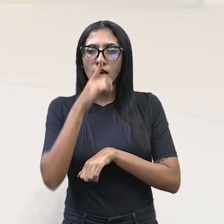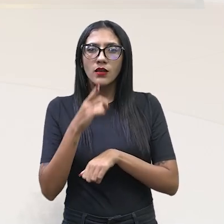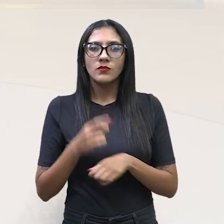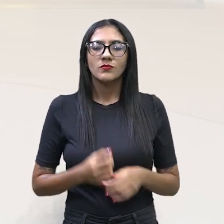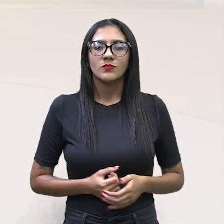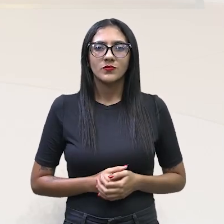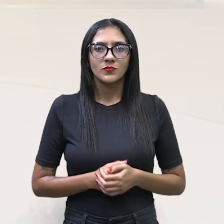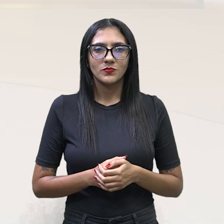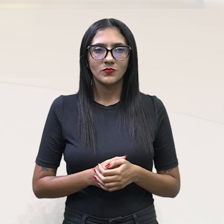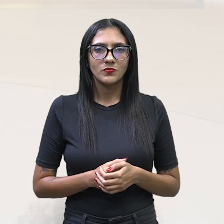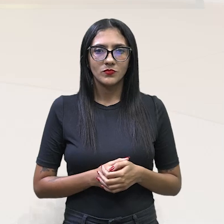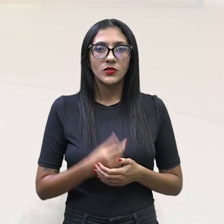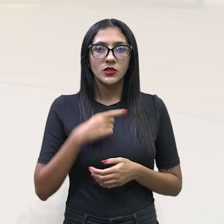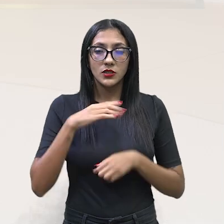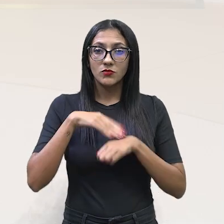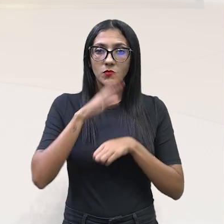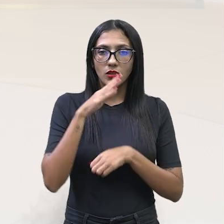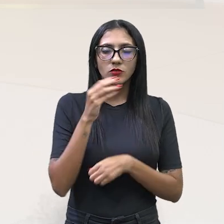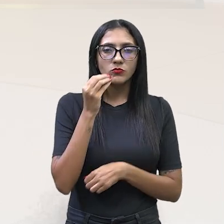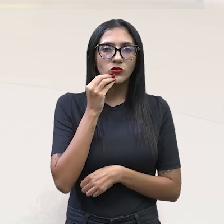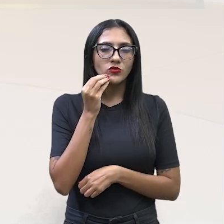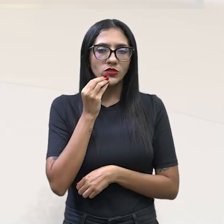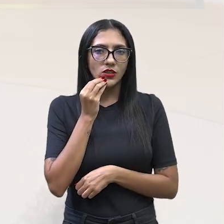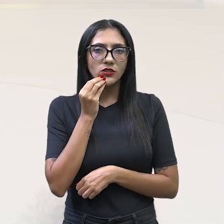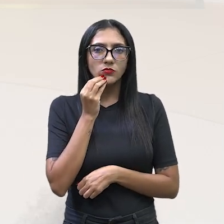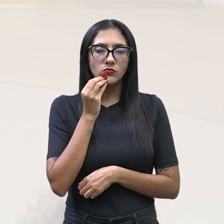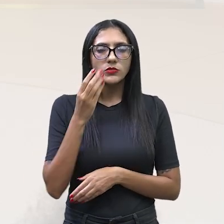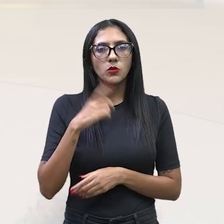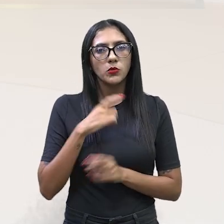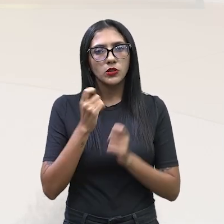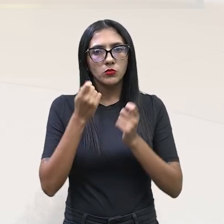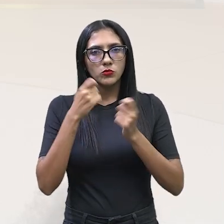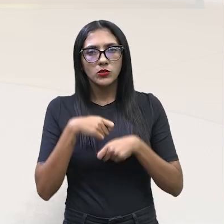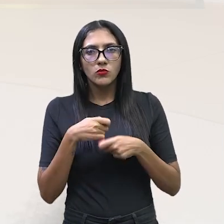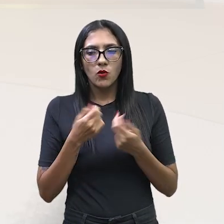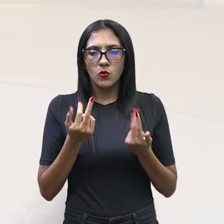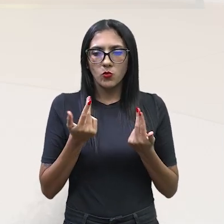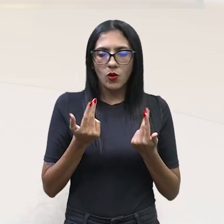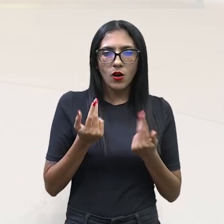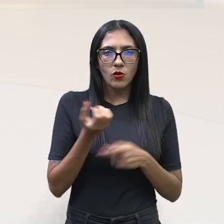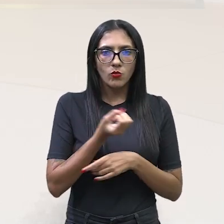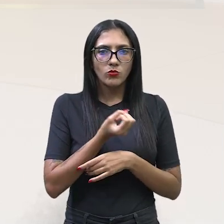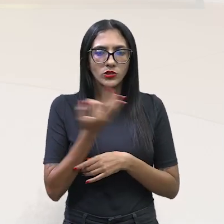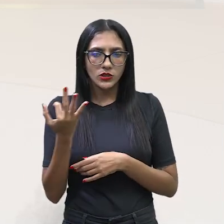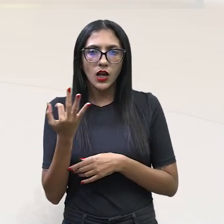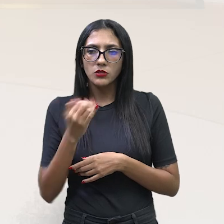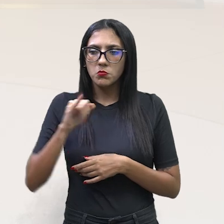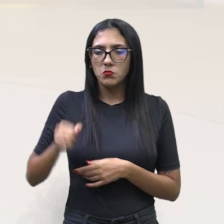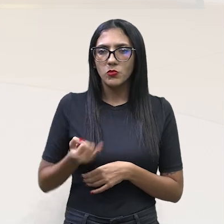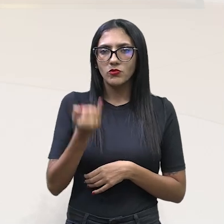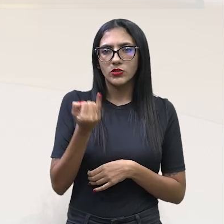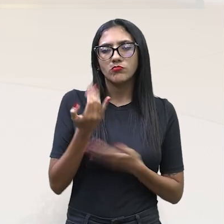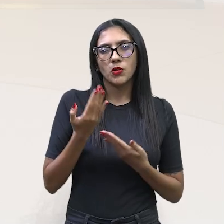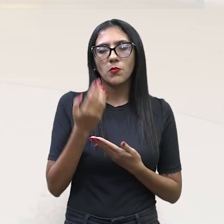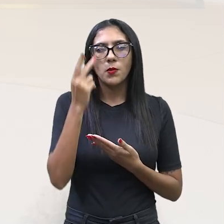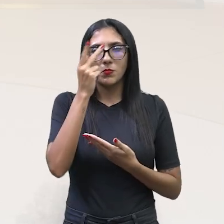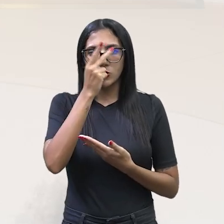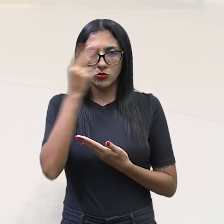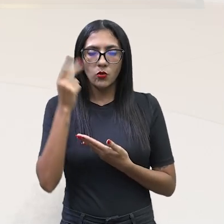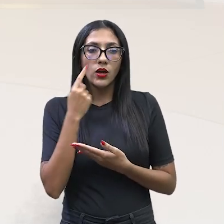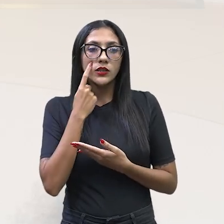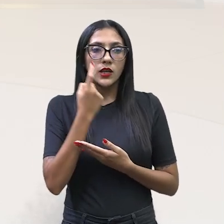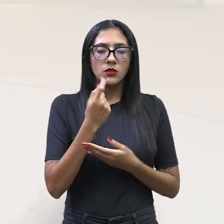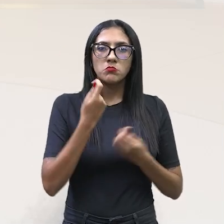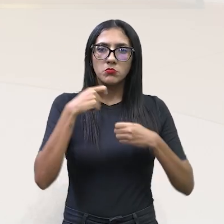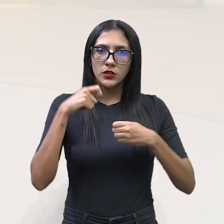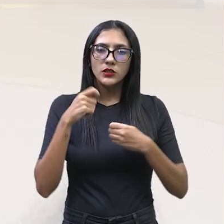aumentou aí o número de oportunidades, então para que esse número de oportunidades aí seja coberto, seja aproveitado, o profissional deve estar